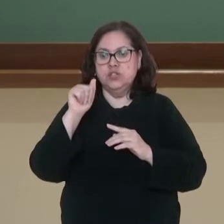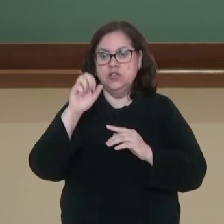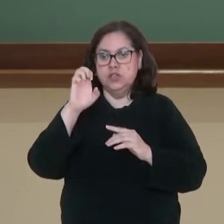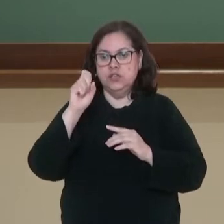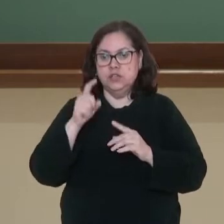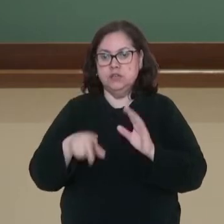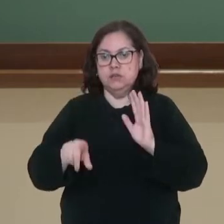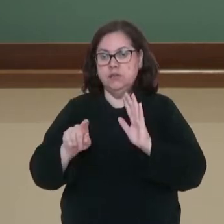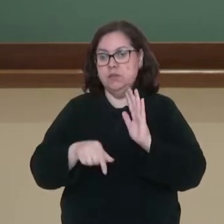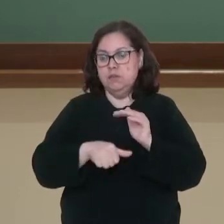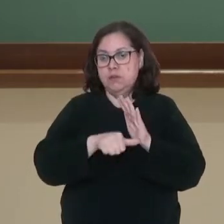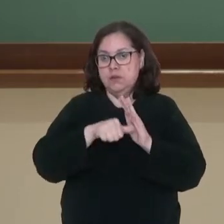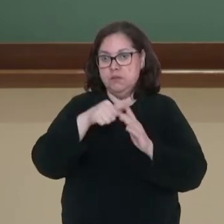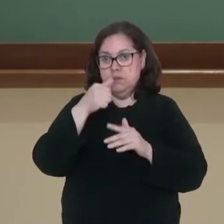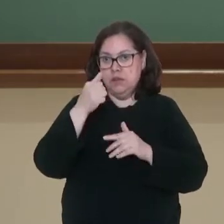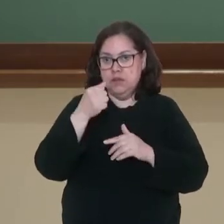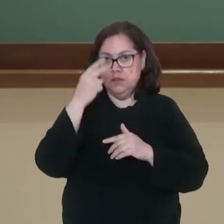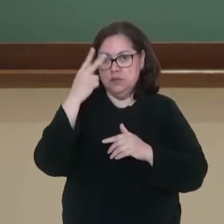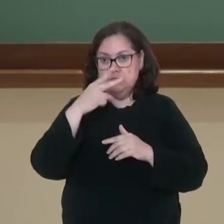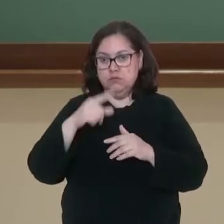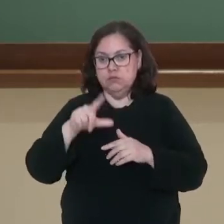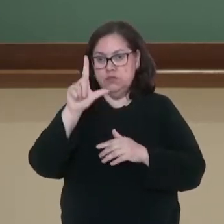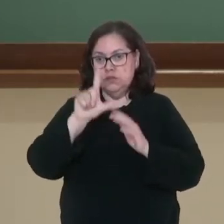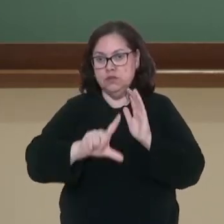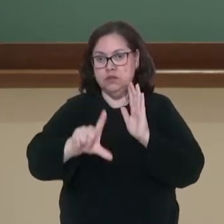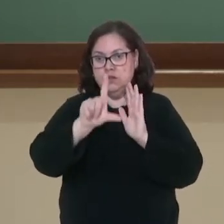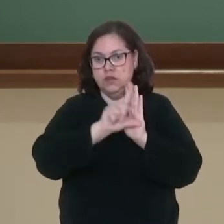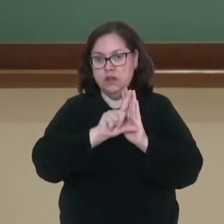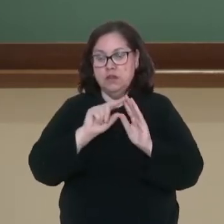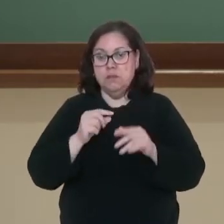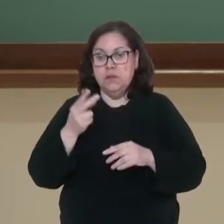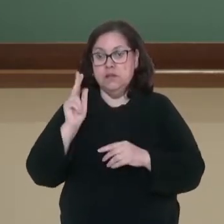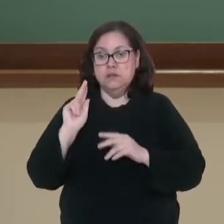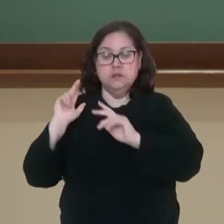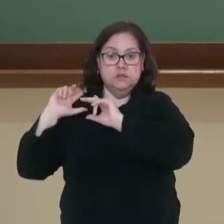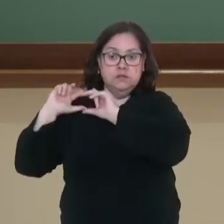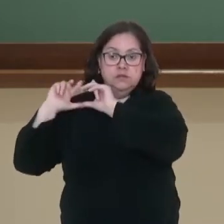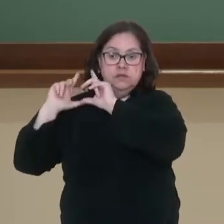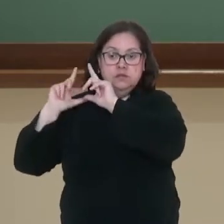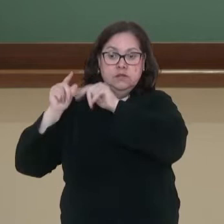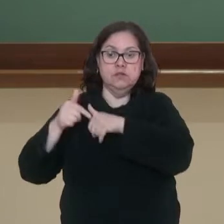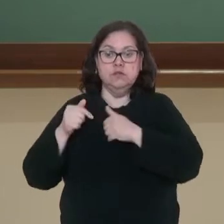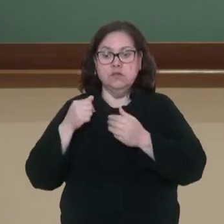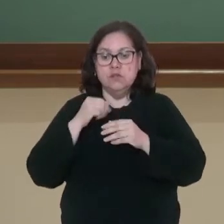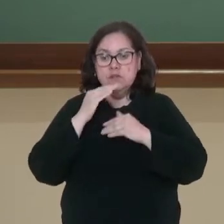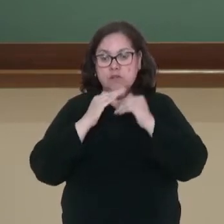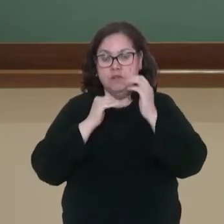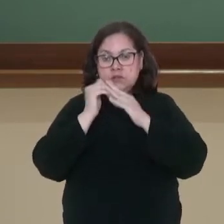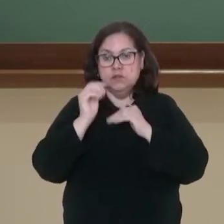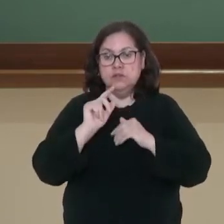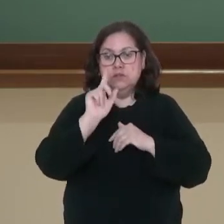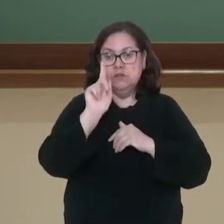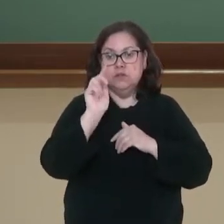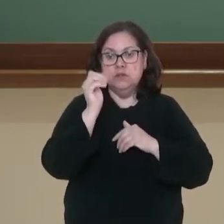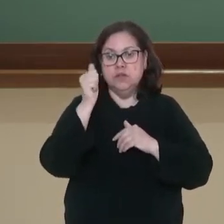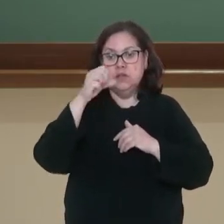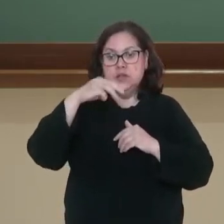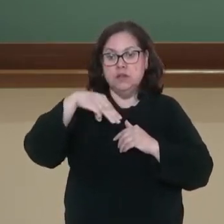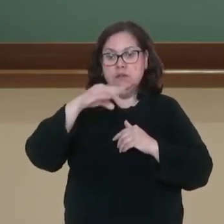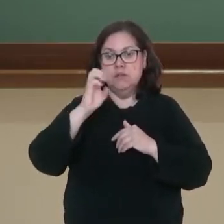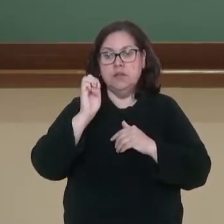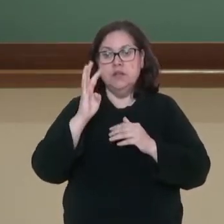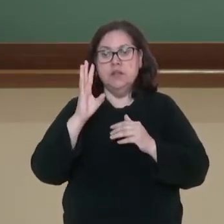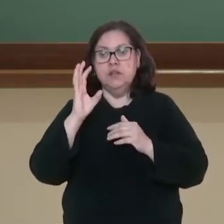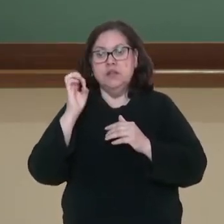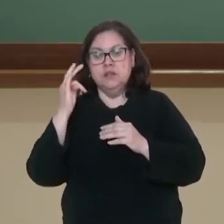segunda lei, mas a herança vindo dos cromossomos na formação dos gametas, trazendo genes